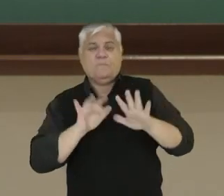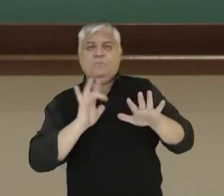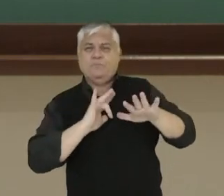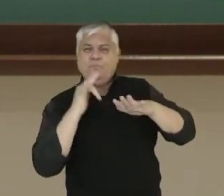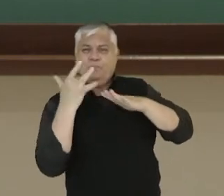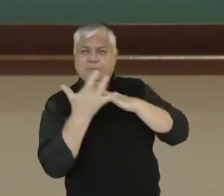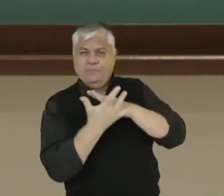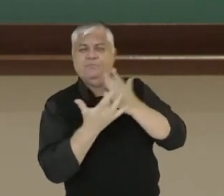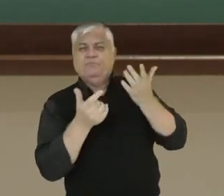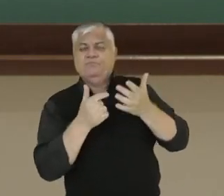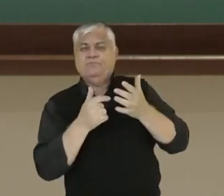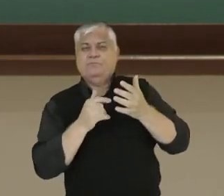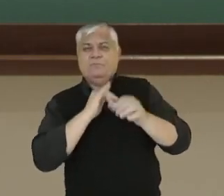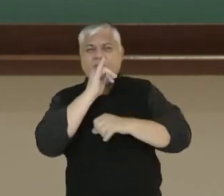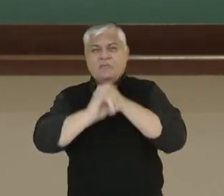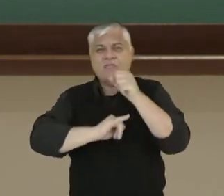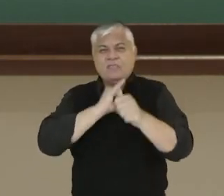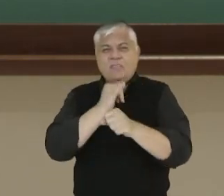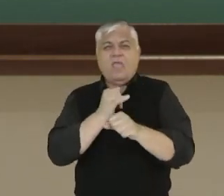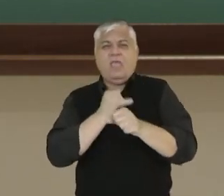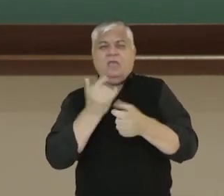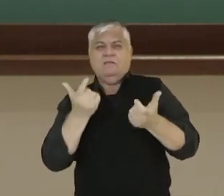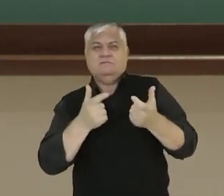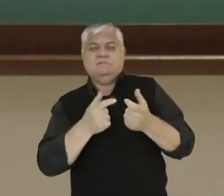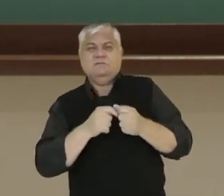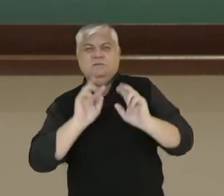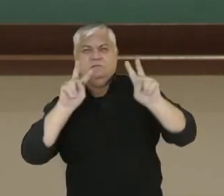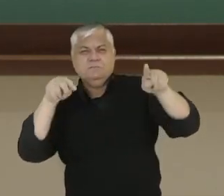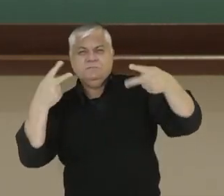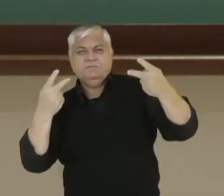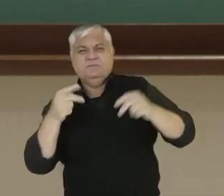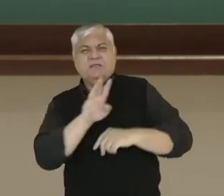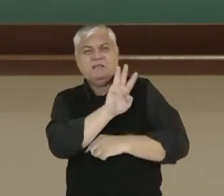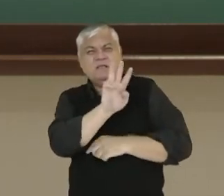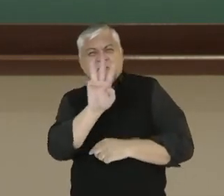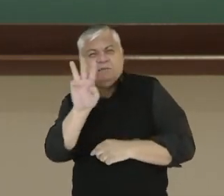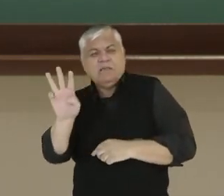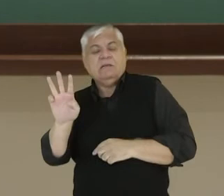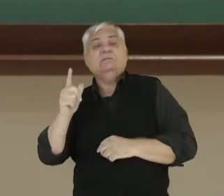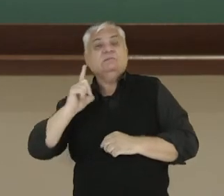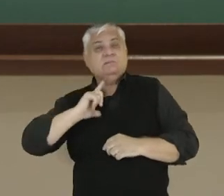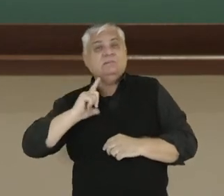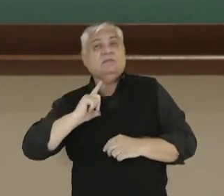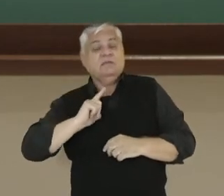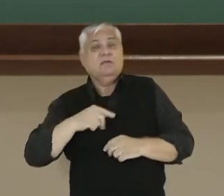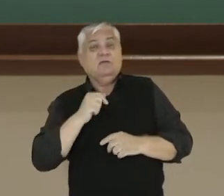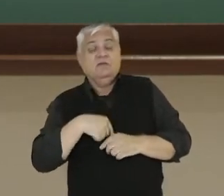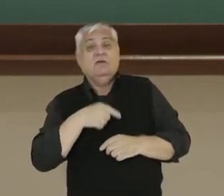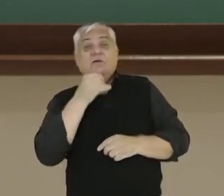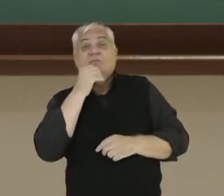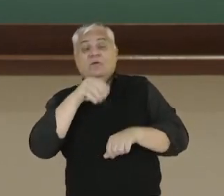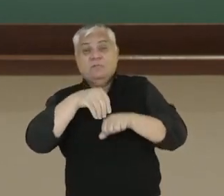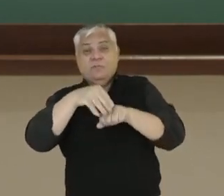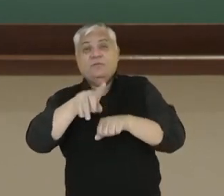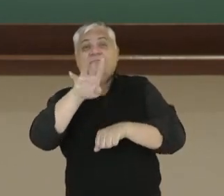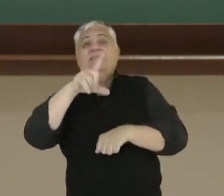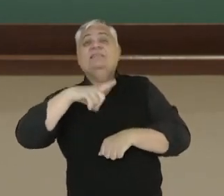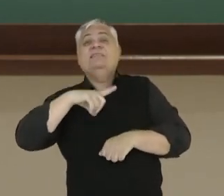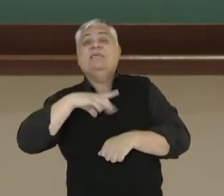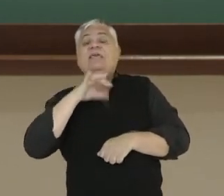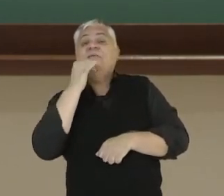elas estão aí e você tem diversos sites. Eu vou recomendar para você, tem um simulador de